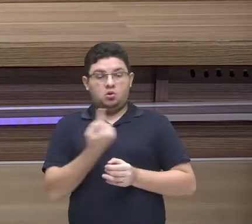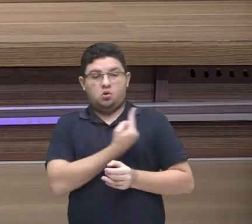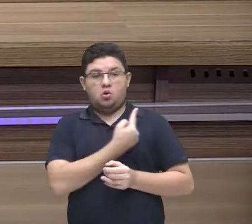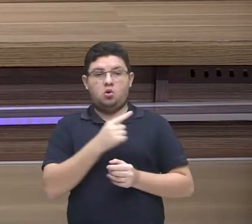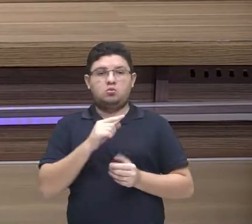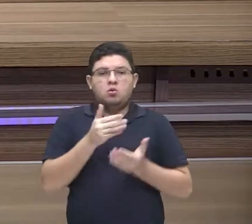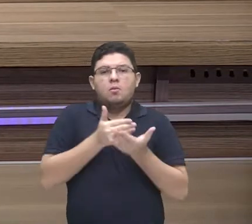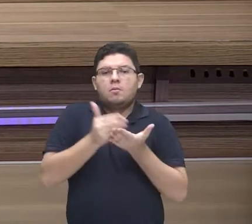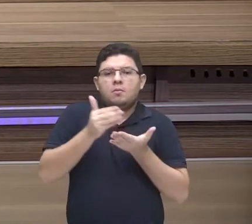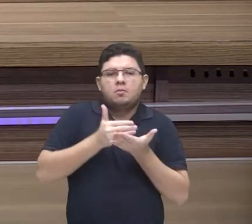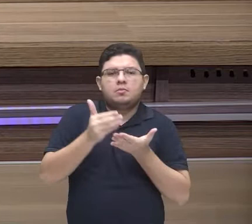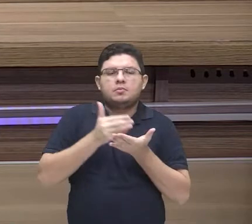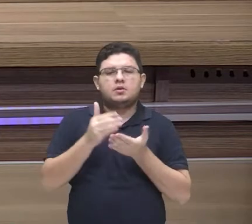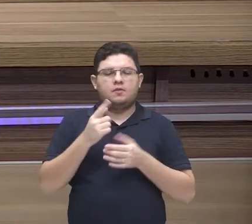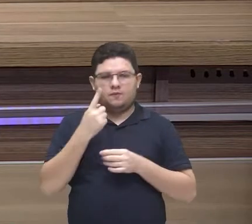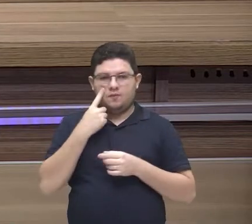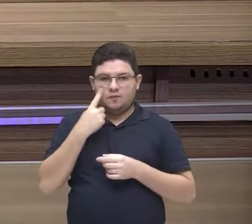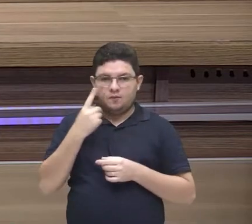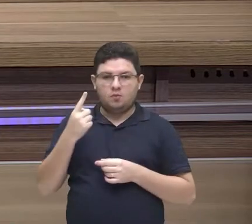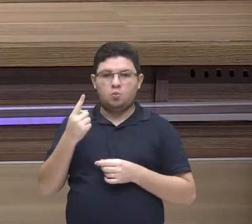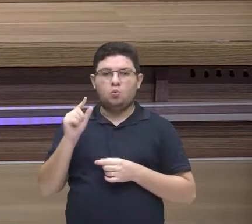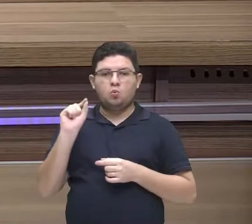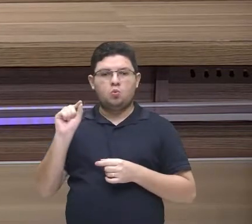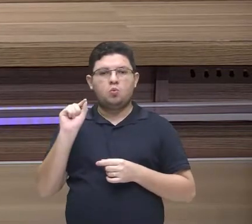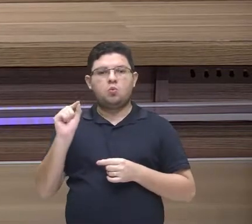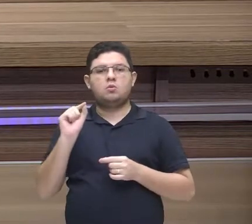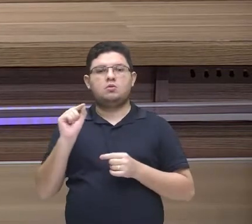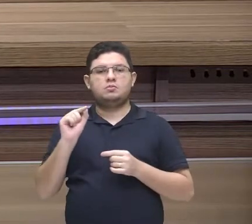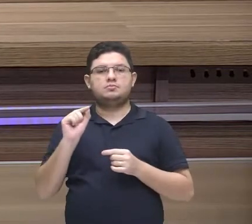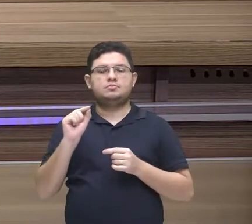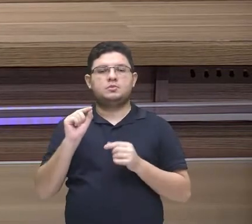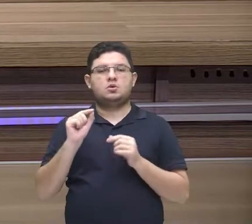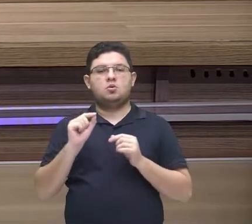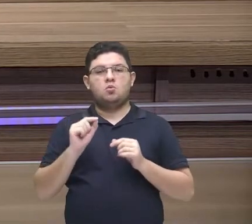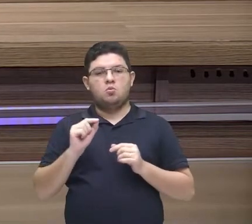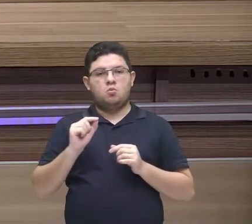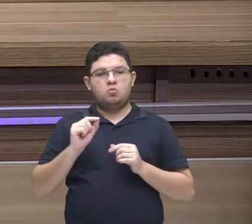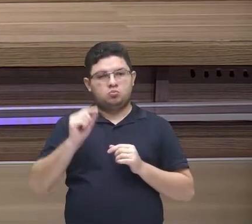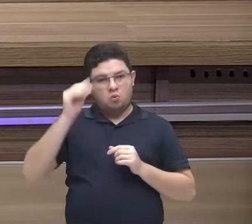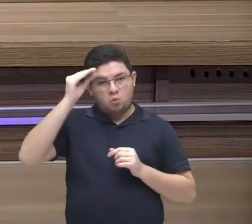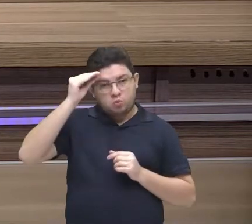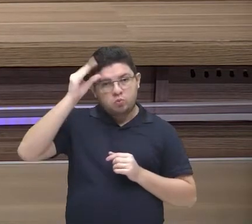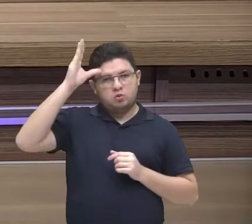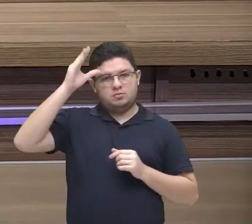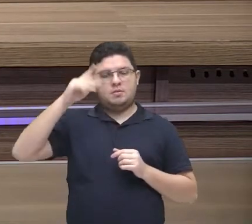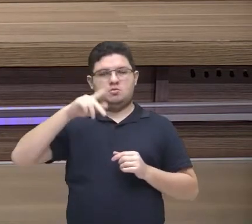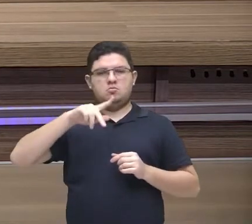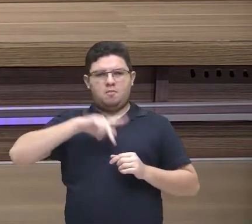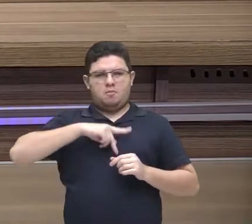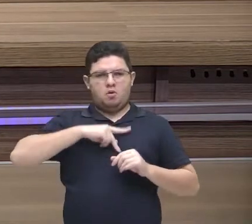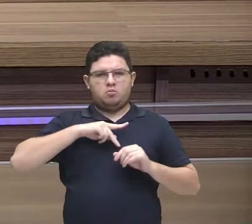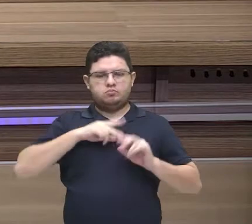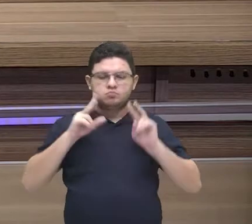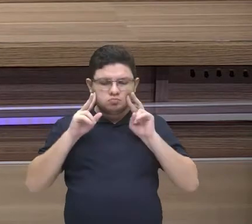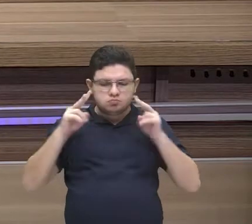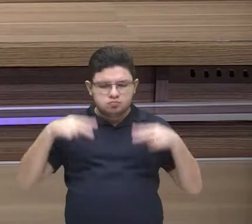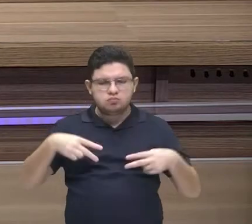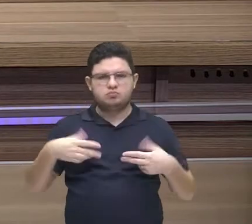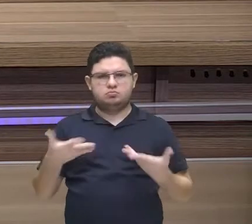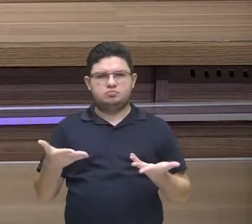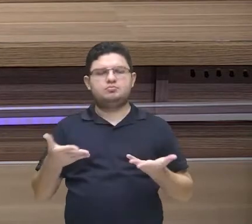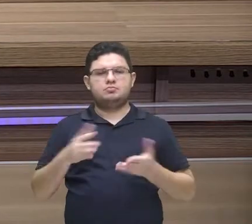a gente vai ver, vamos começar com o autoconhecimento dessa criança. Então, essa